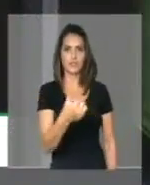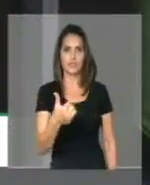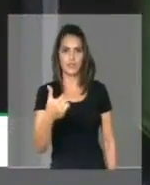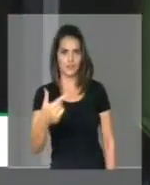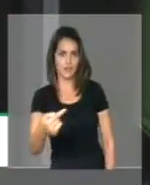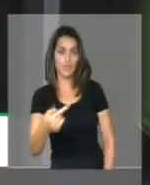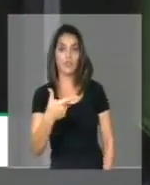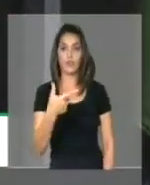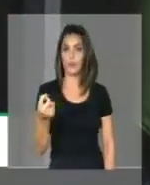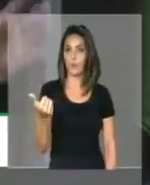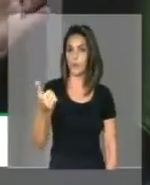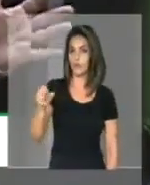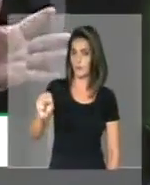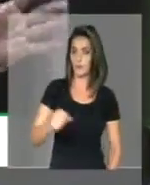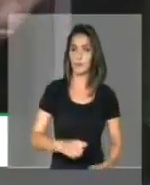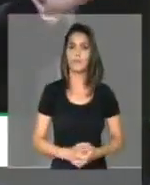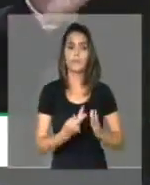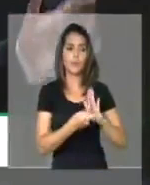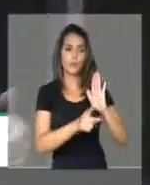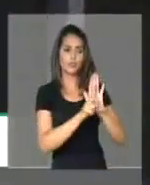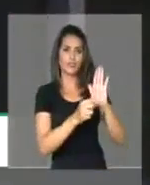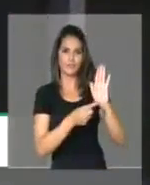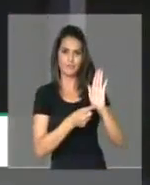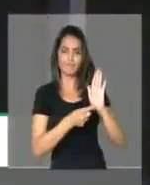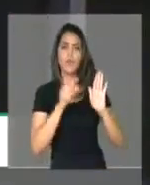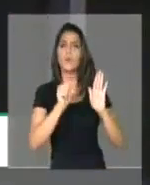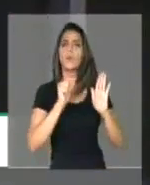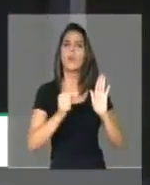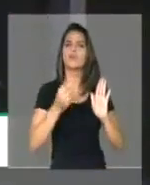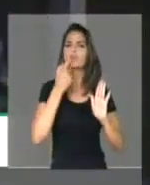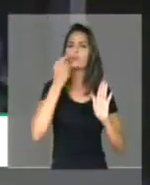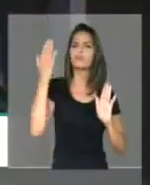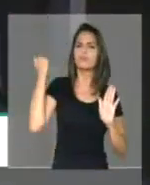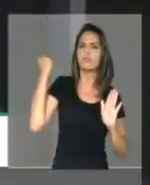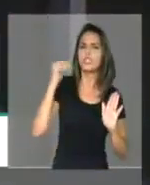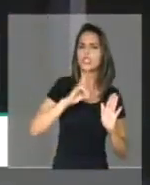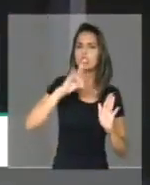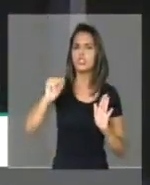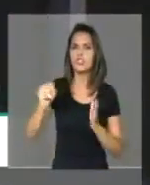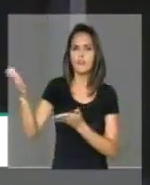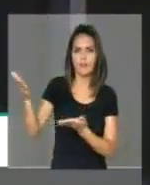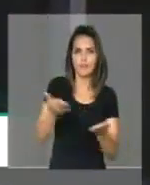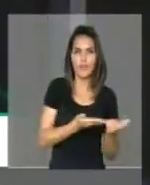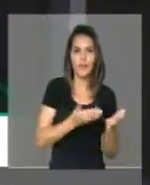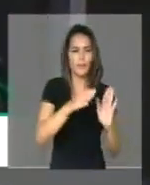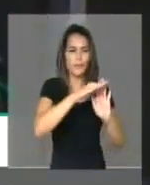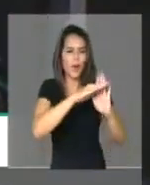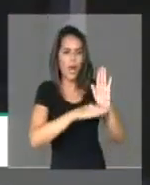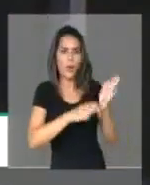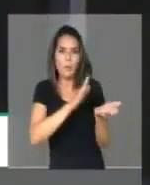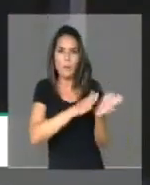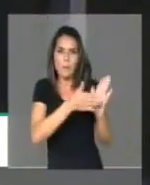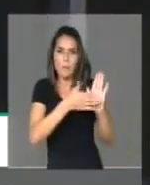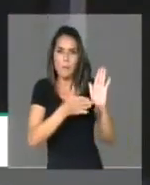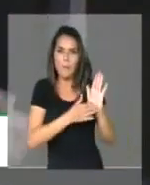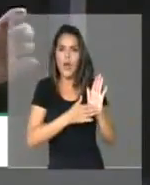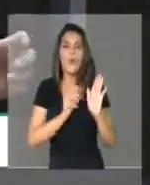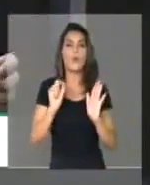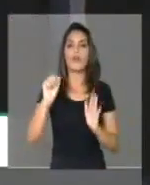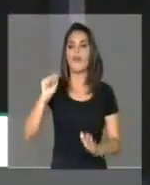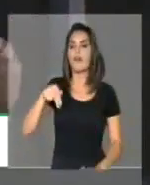de 2018. Nós recebemos, aí alguns dias atrás, o pacote anticrime do ministro Sérgio